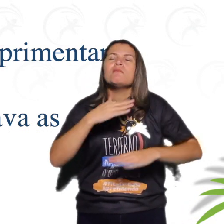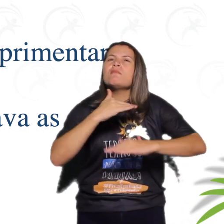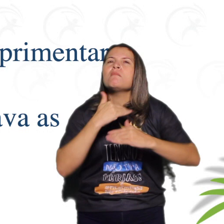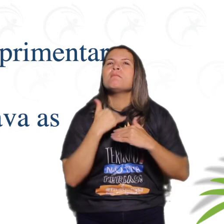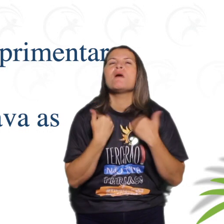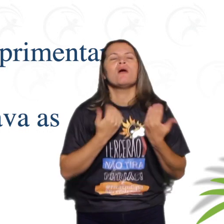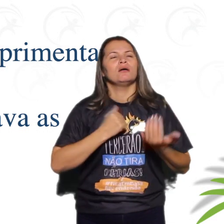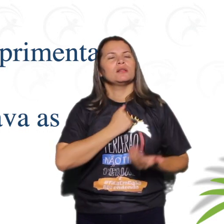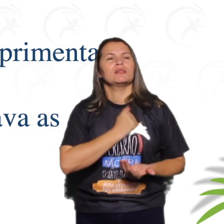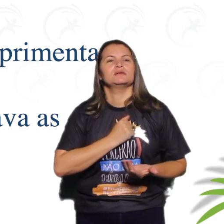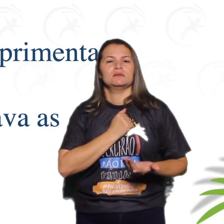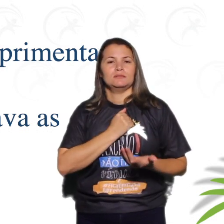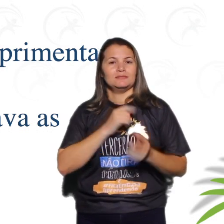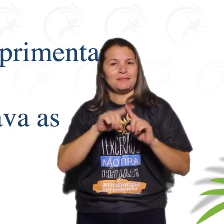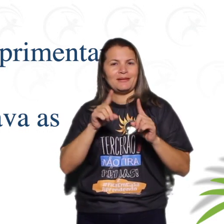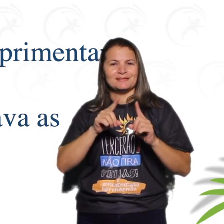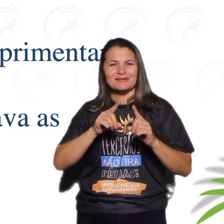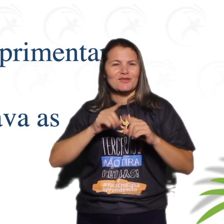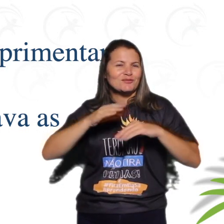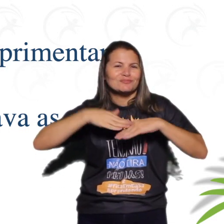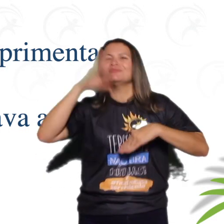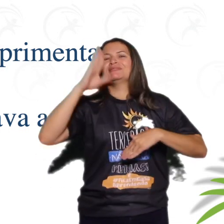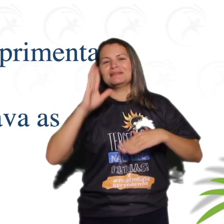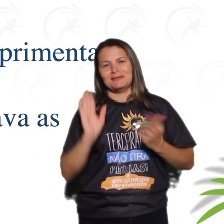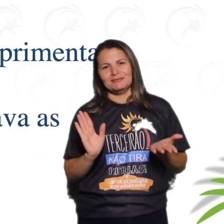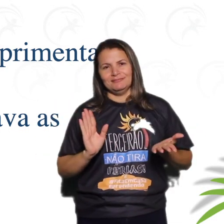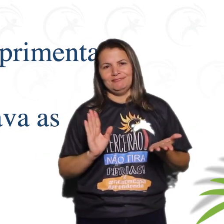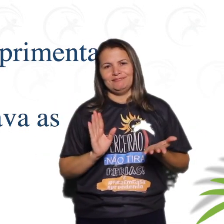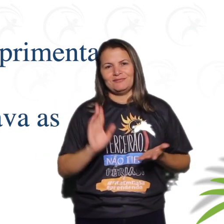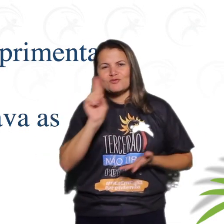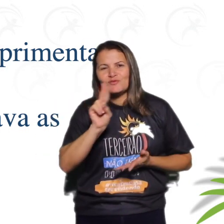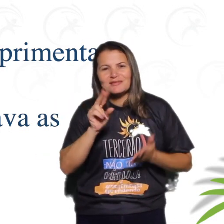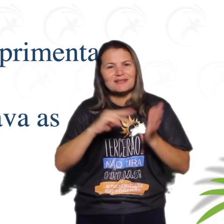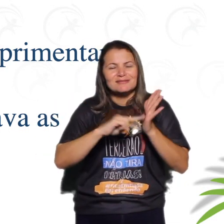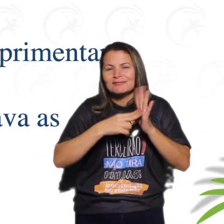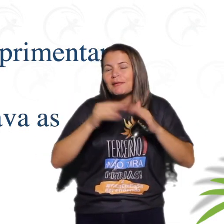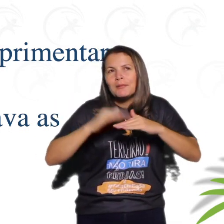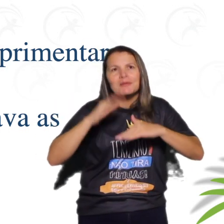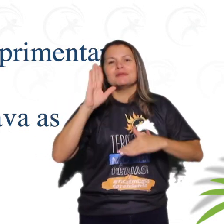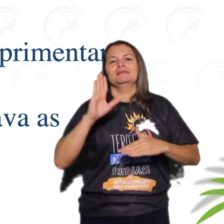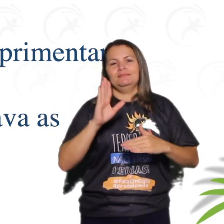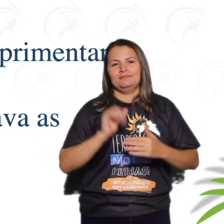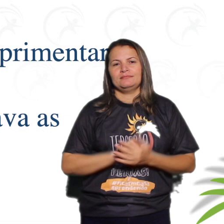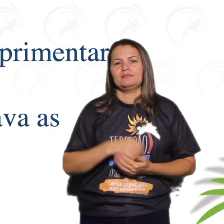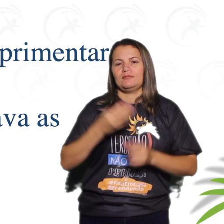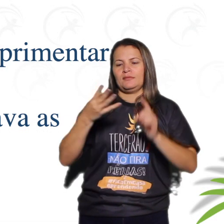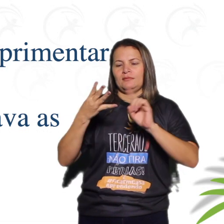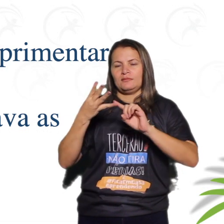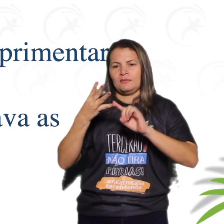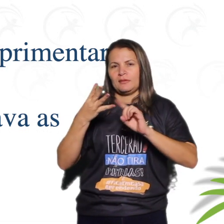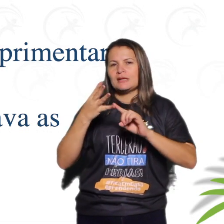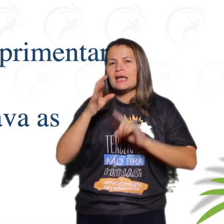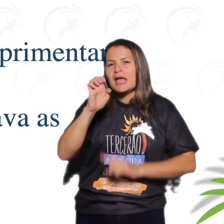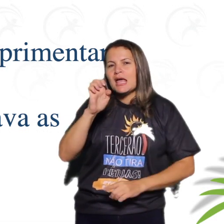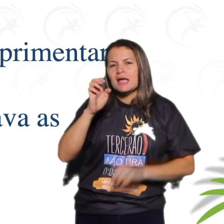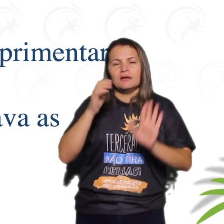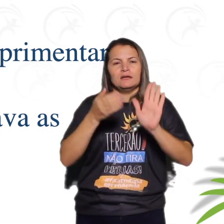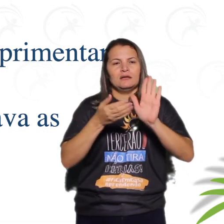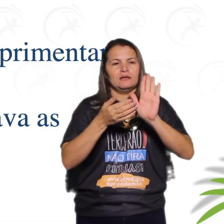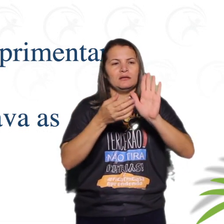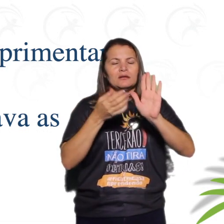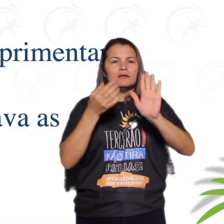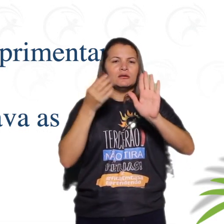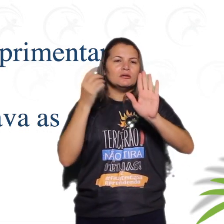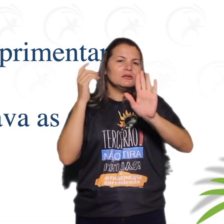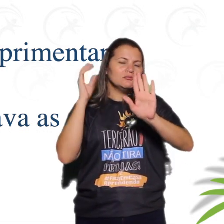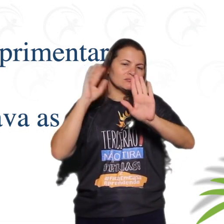exagero. Eufemismo é quando você suaviza uma expressão para não dizer a coisa assim